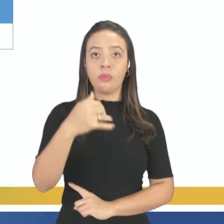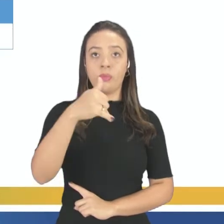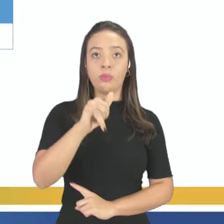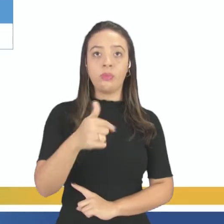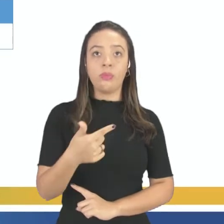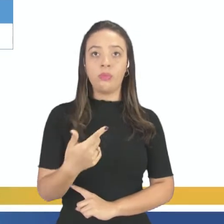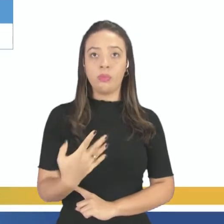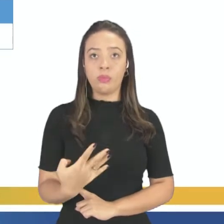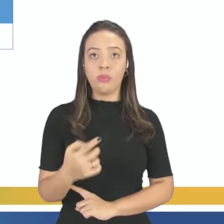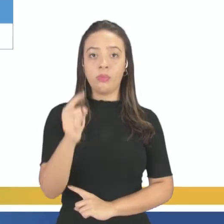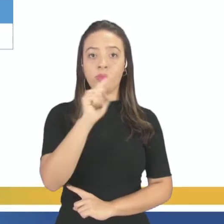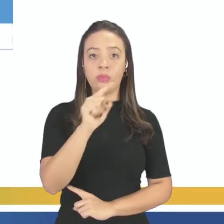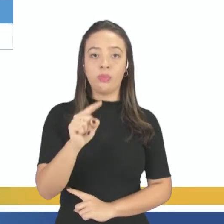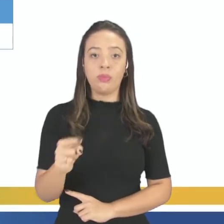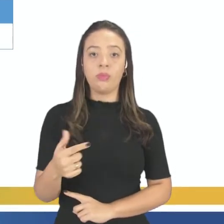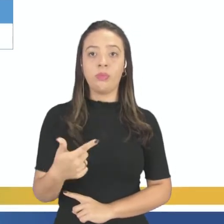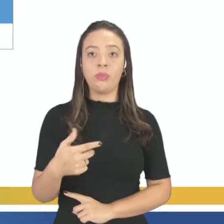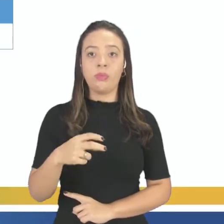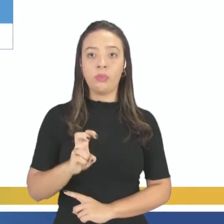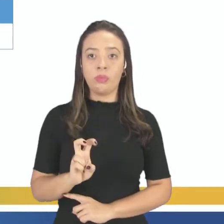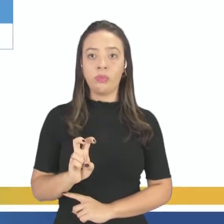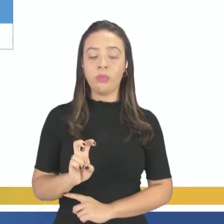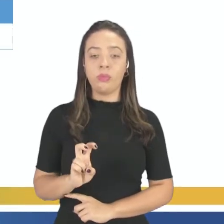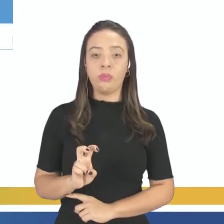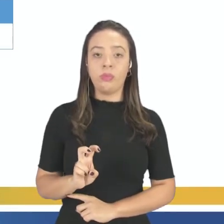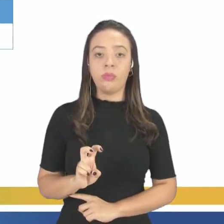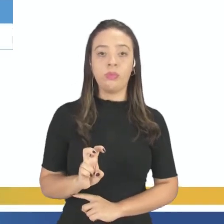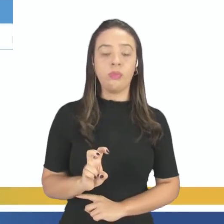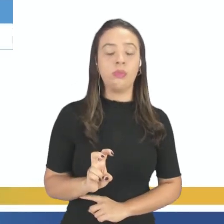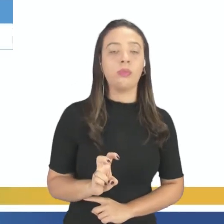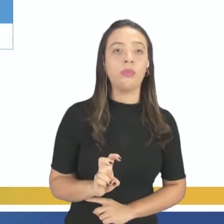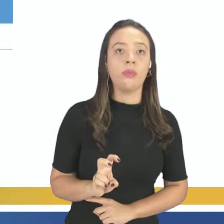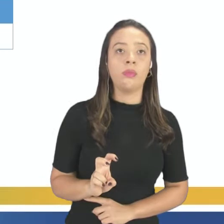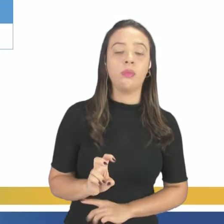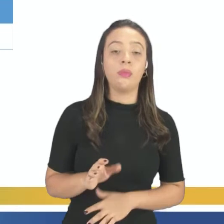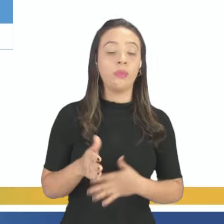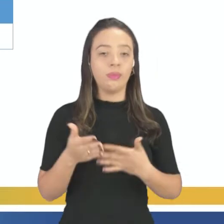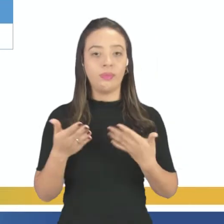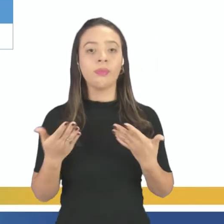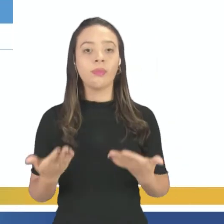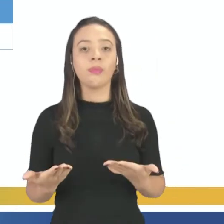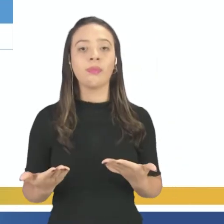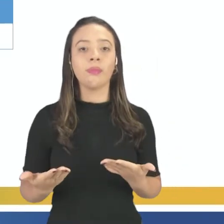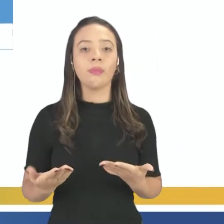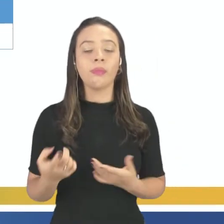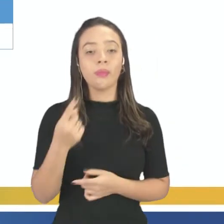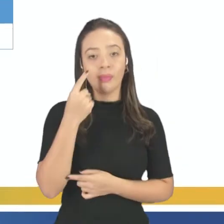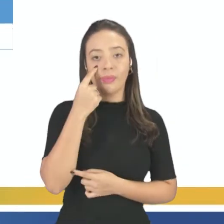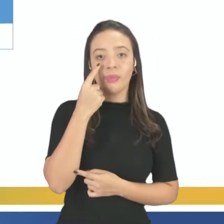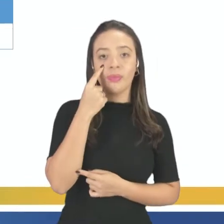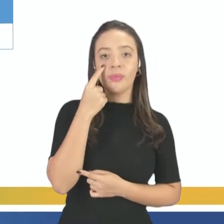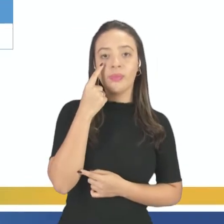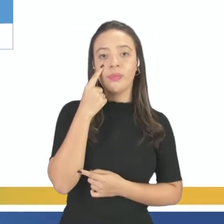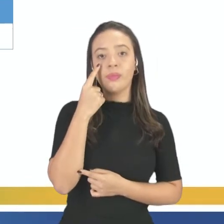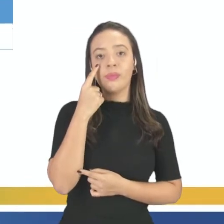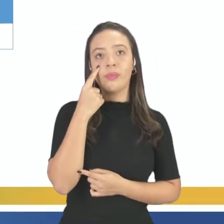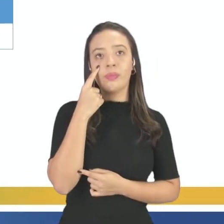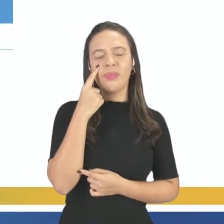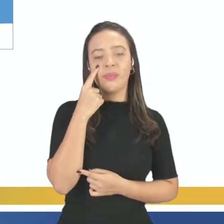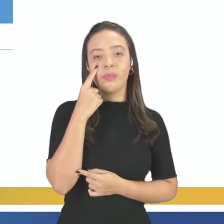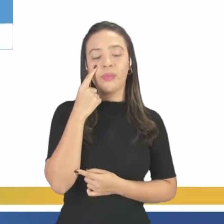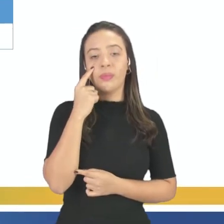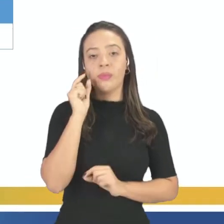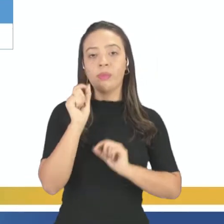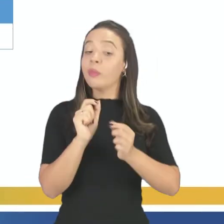23, Y 24 e Z 25. Então, acompanhe e, por